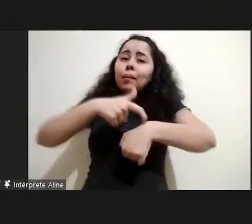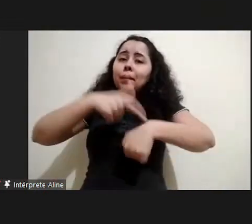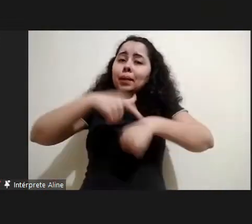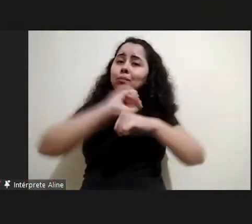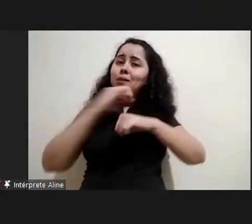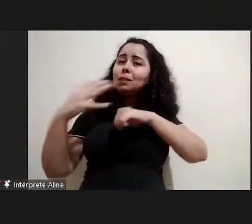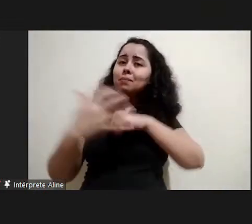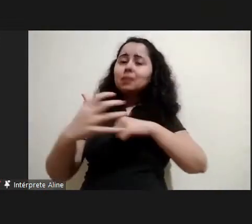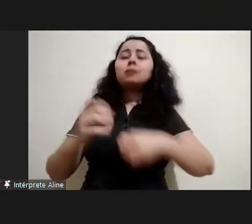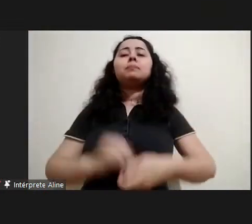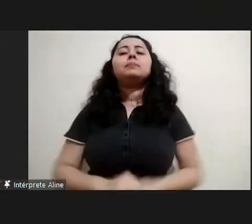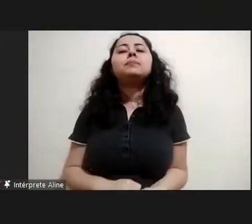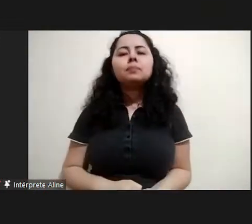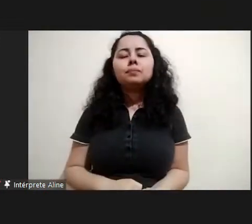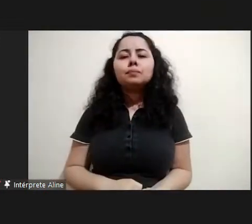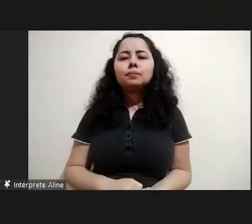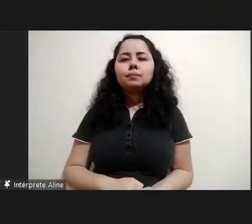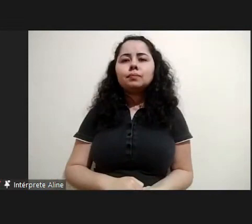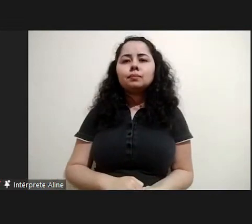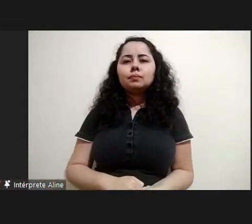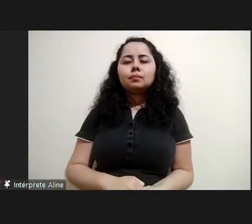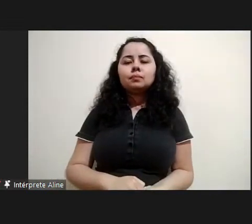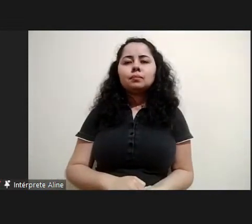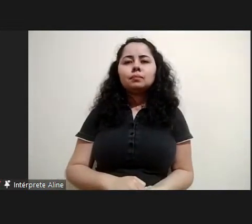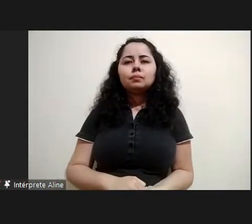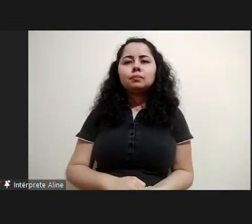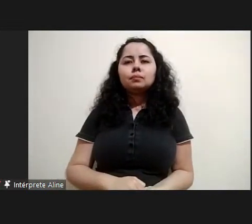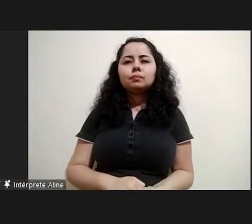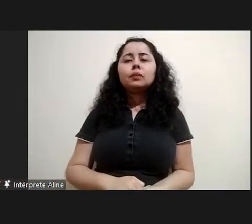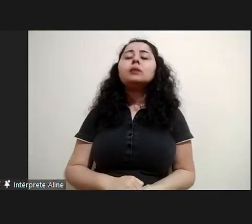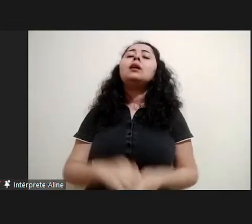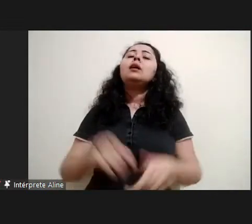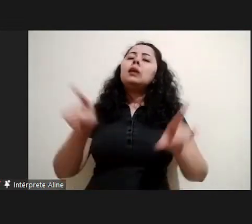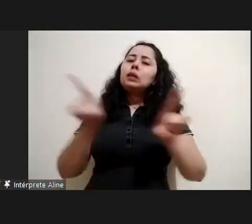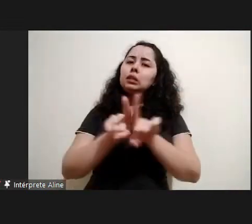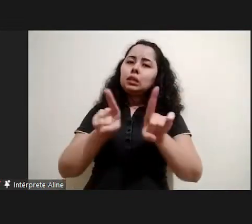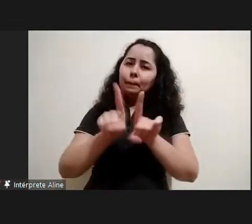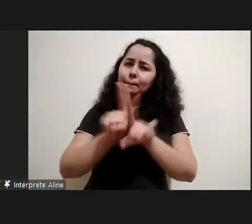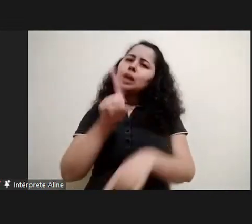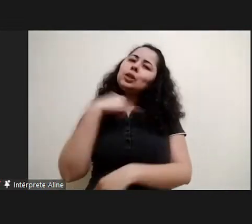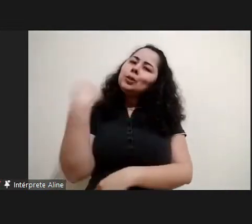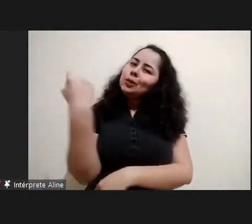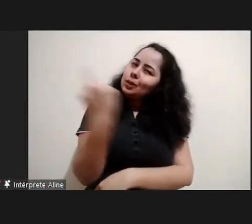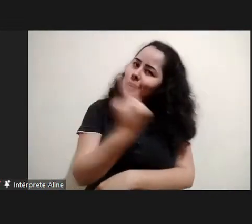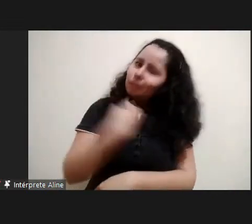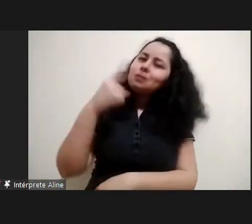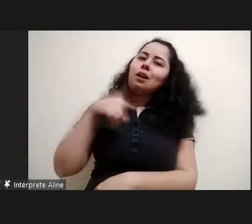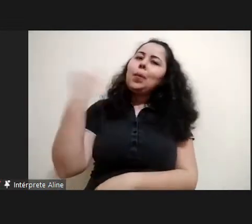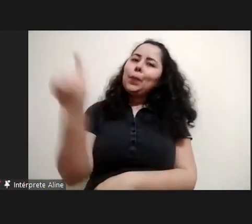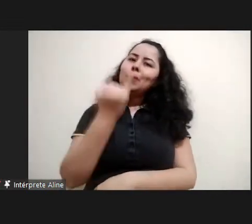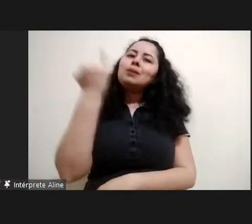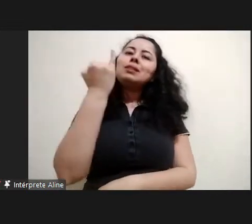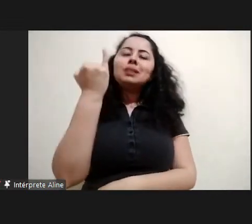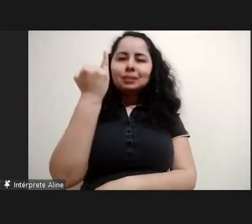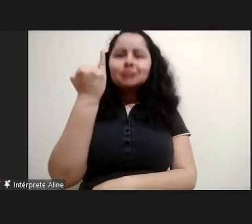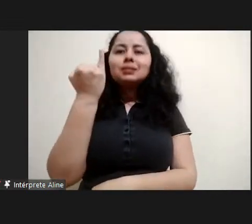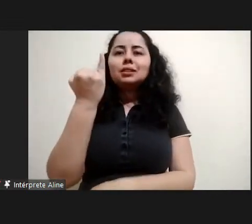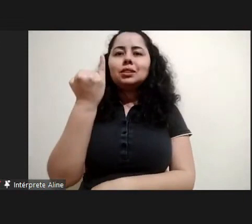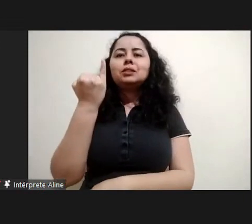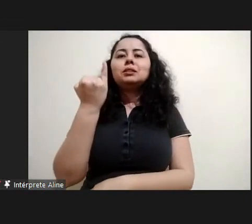E o como somos importantes como instituições que